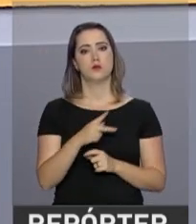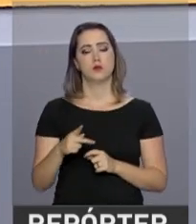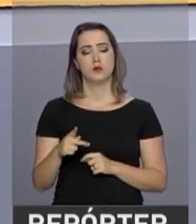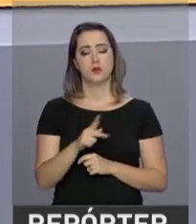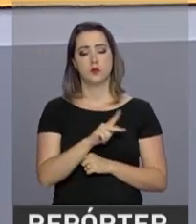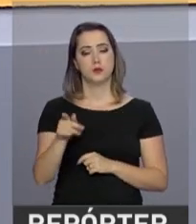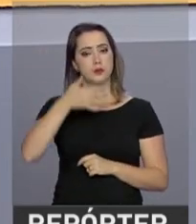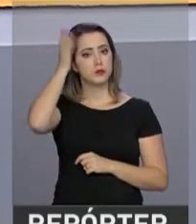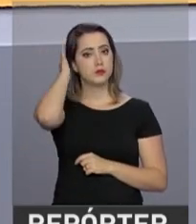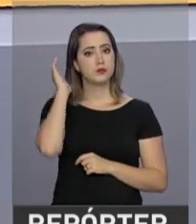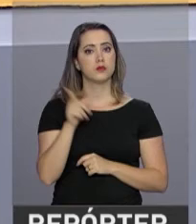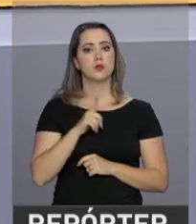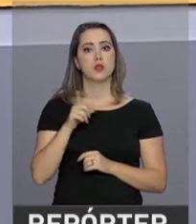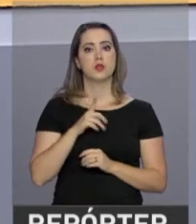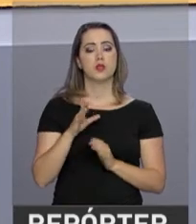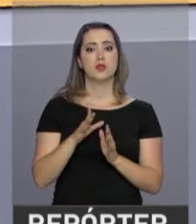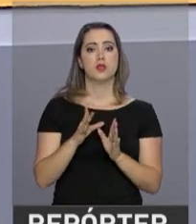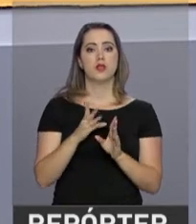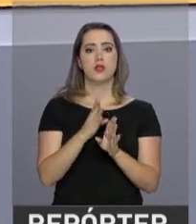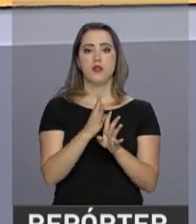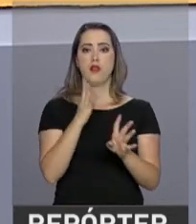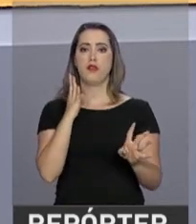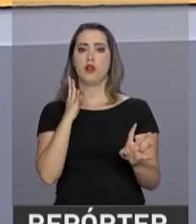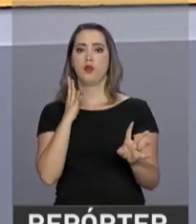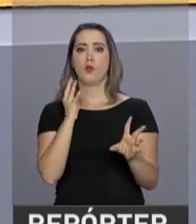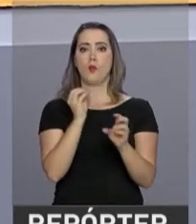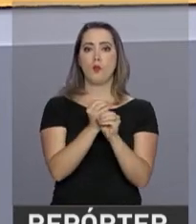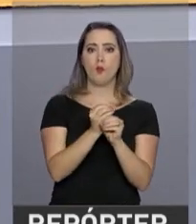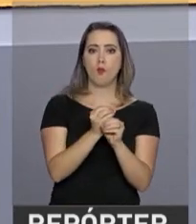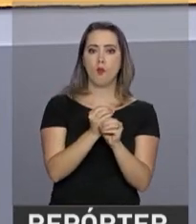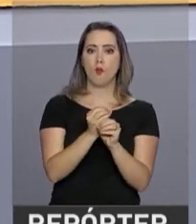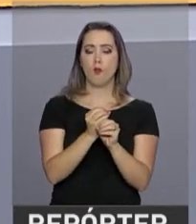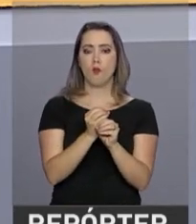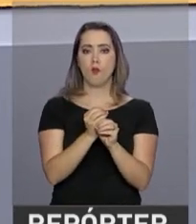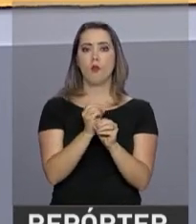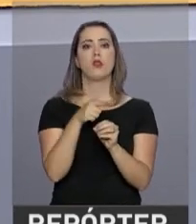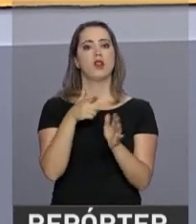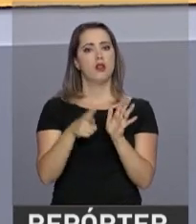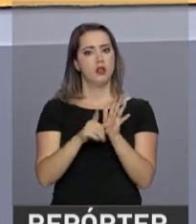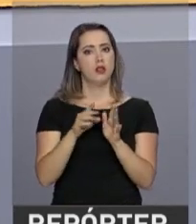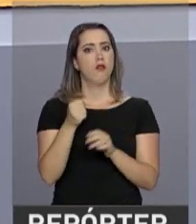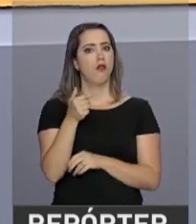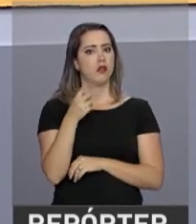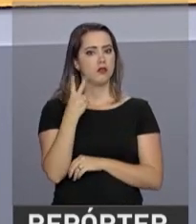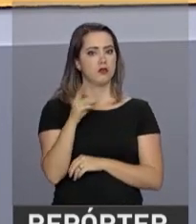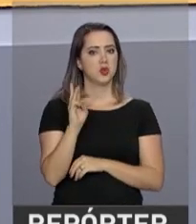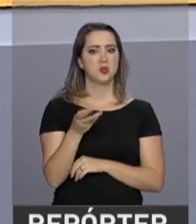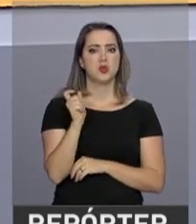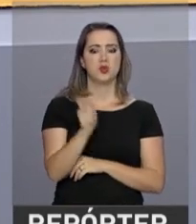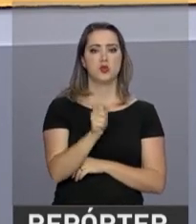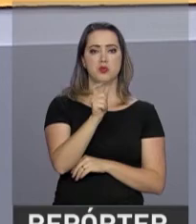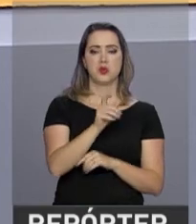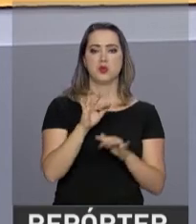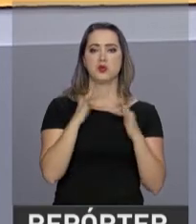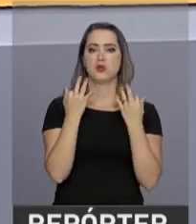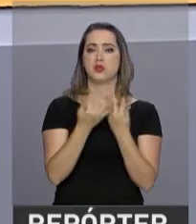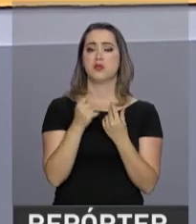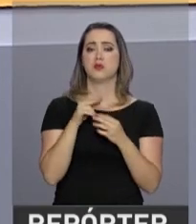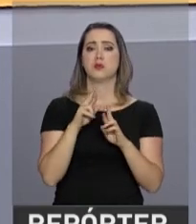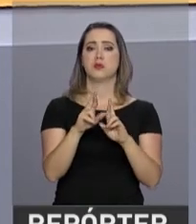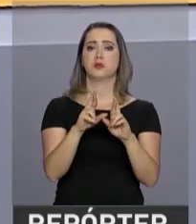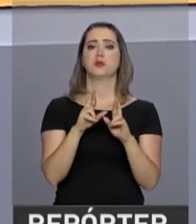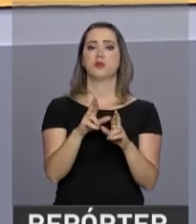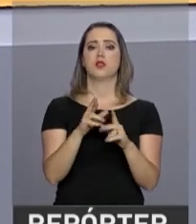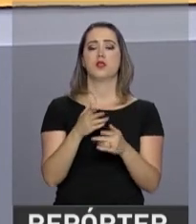presidente Michel Temer, teve a fila de espera pelo benefício zerada. A fila chegou a ter quase 2 milhões de famílias que aguardavam